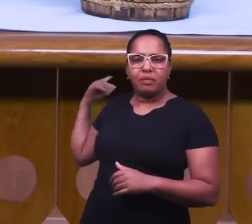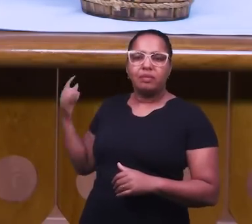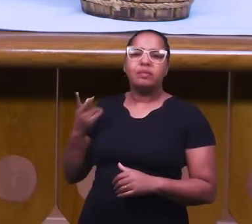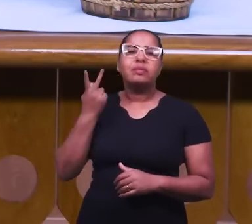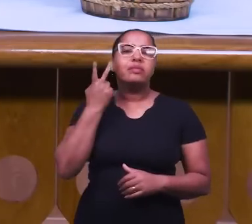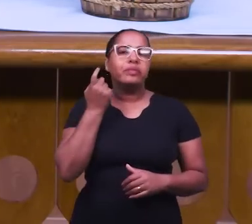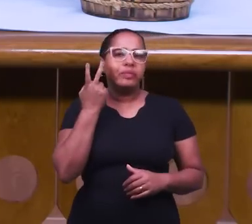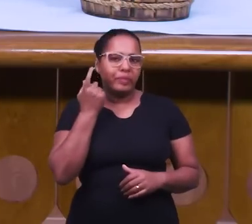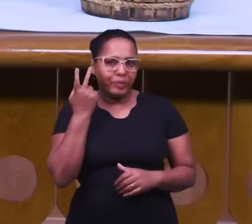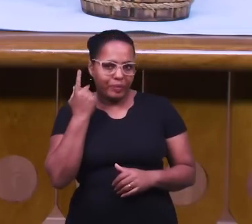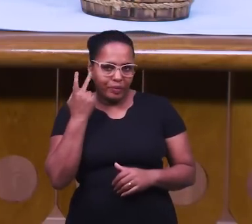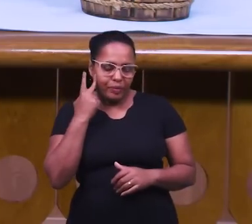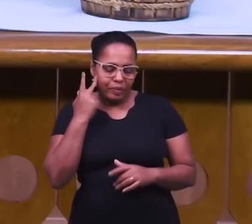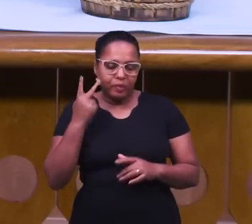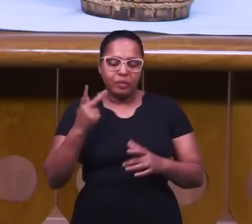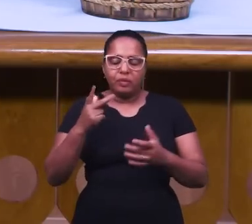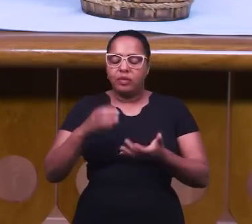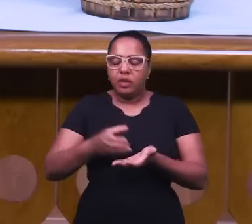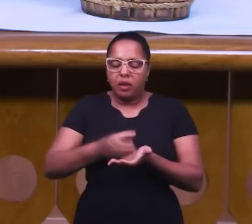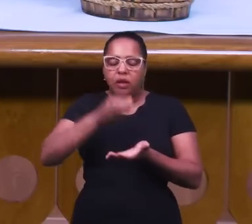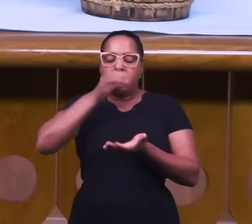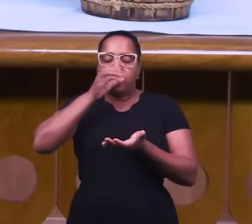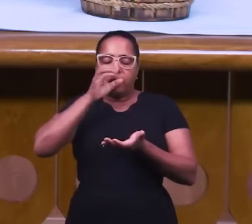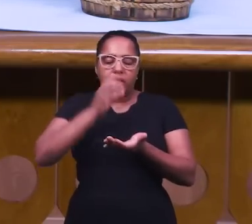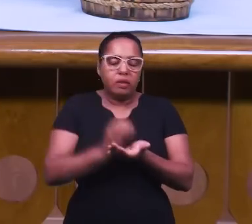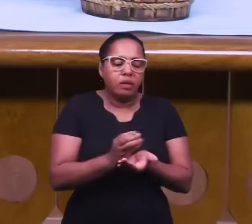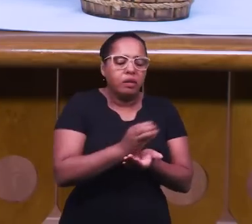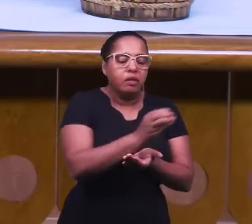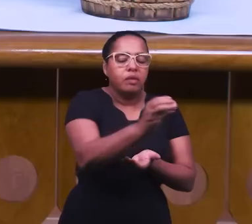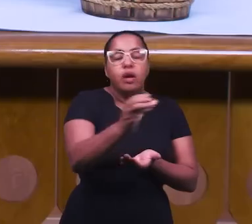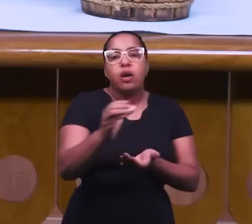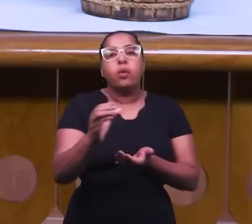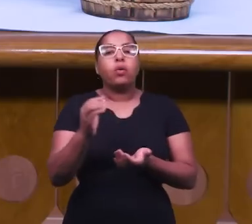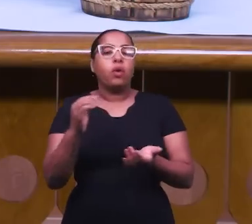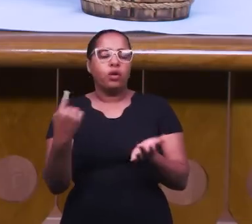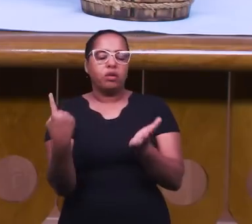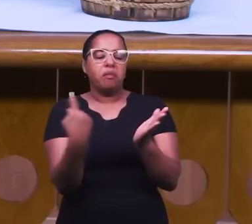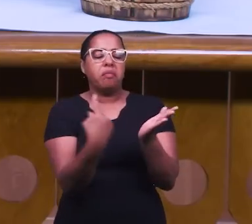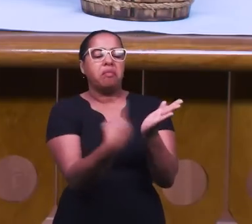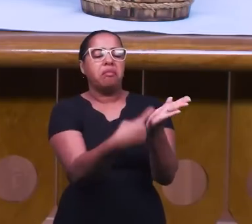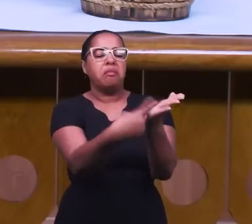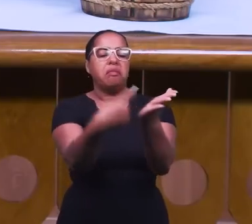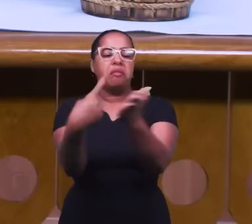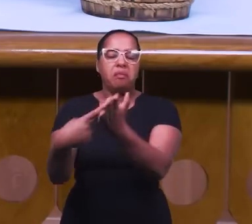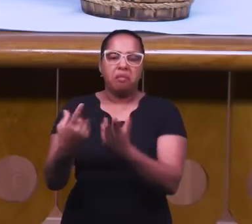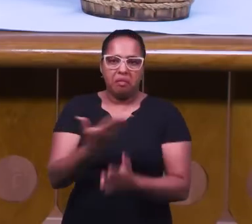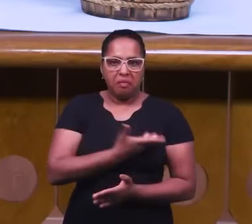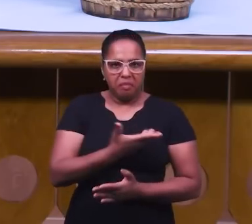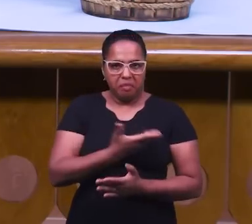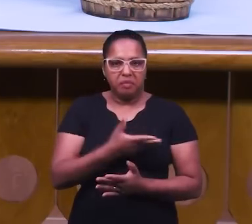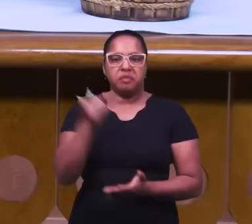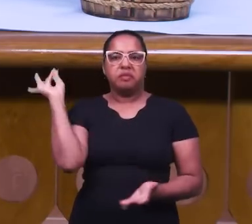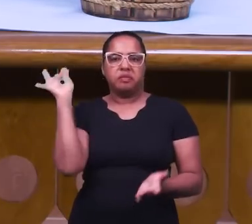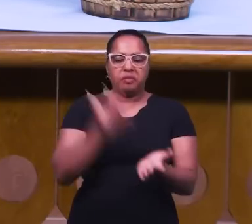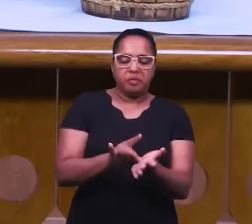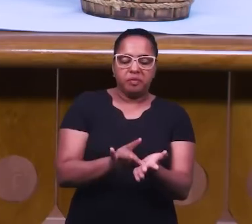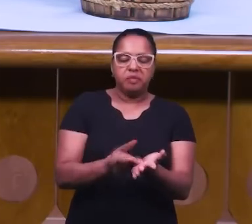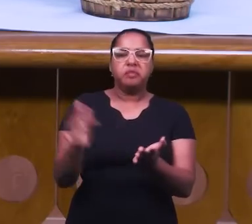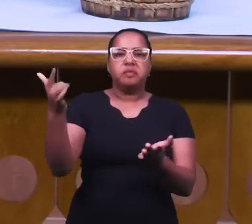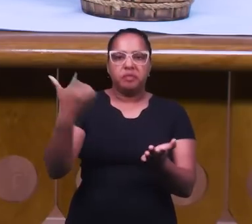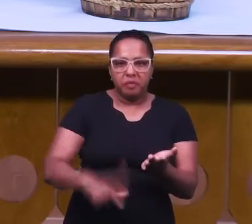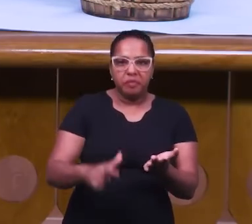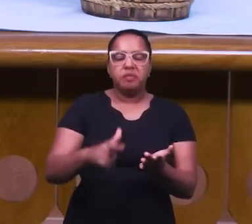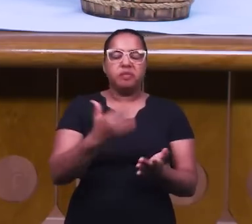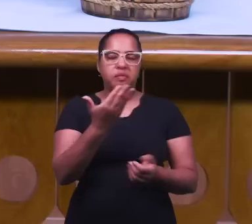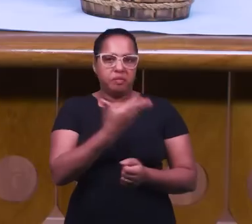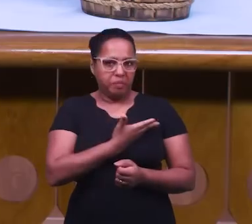muito comum tomar um cálice com alguém quando se planejava fazer com aquela pessoa um pacto de amizade, reafirmar uma amizade,